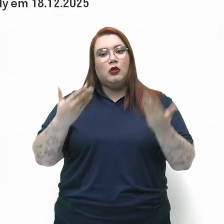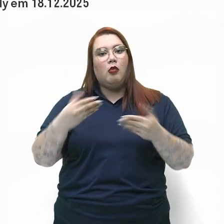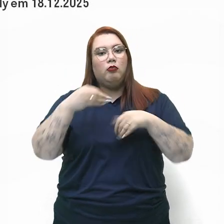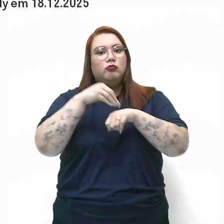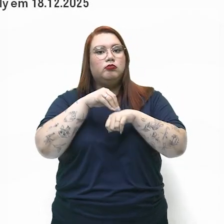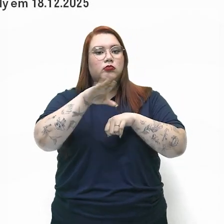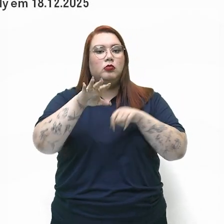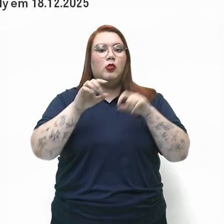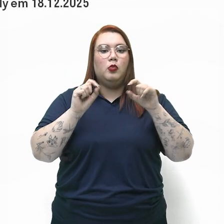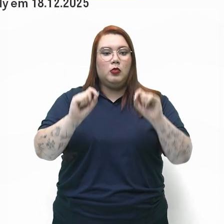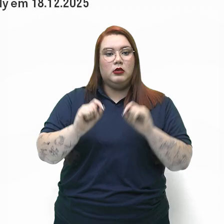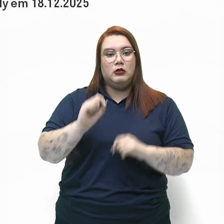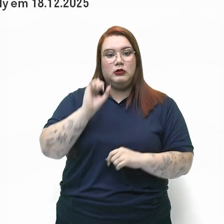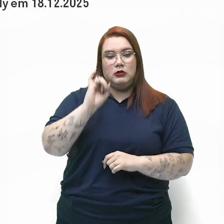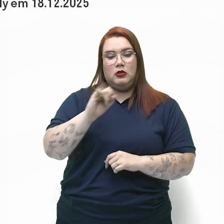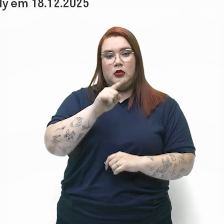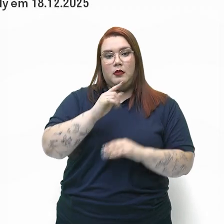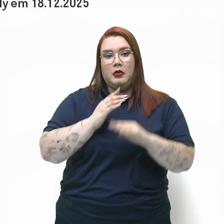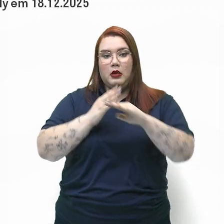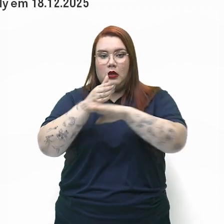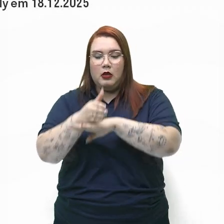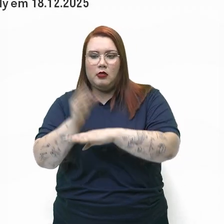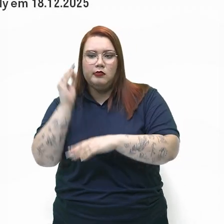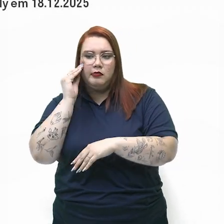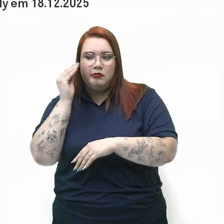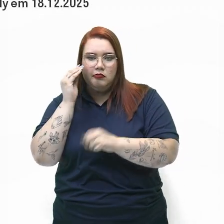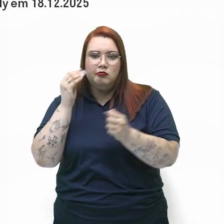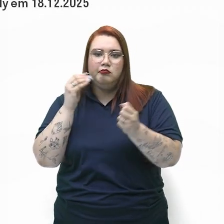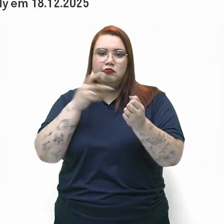recomenda-se que nos casos de testes com resultados não